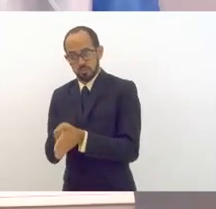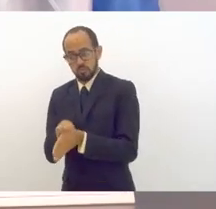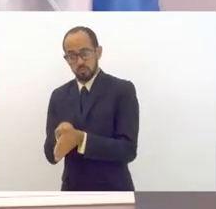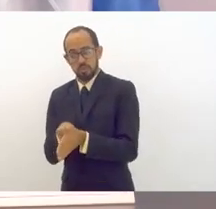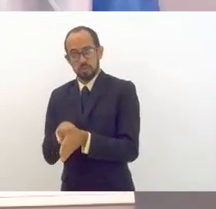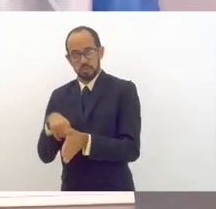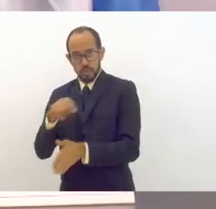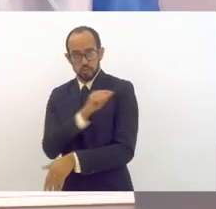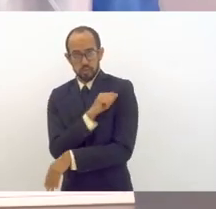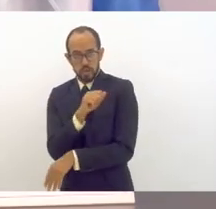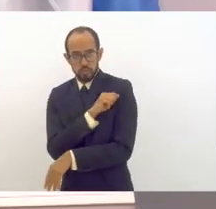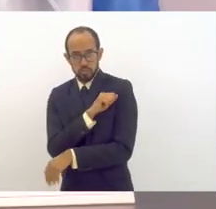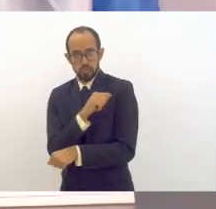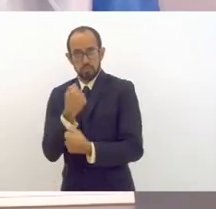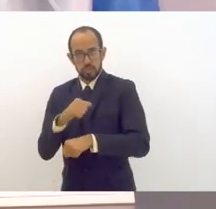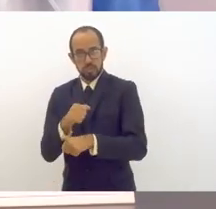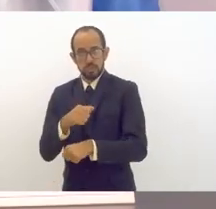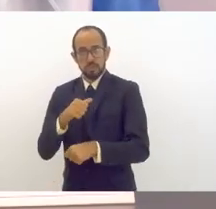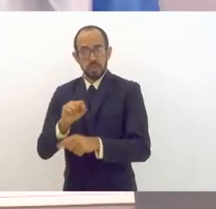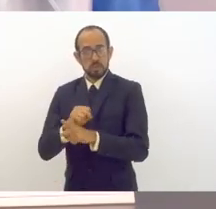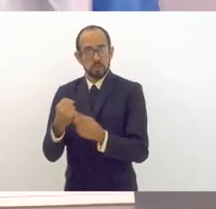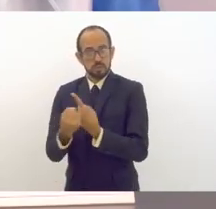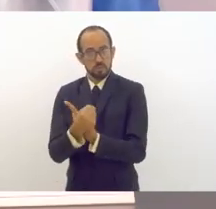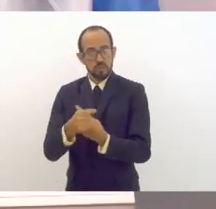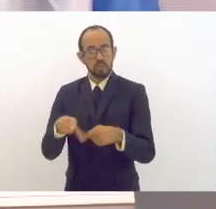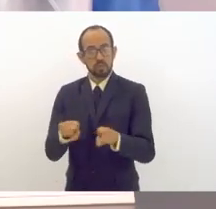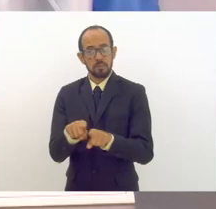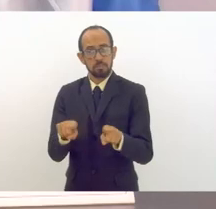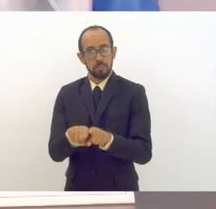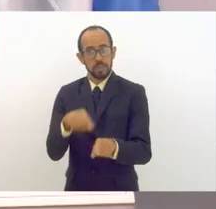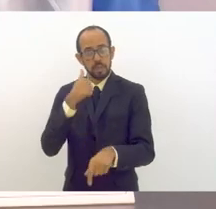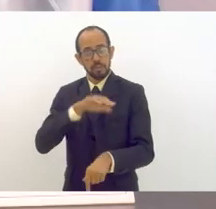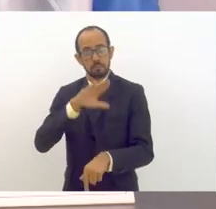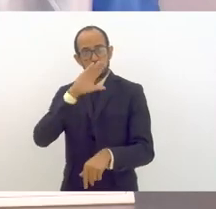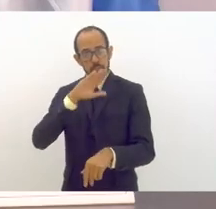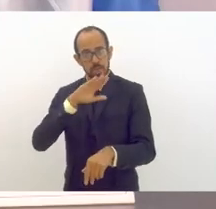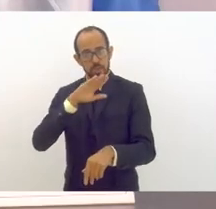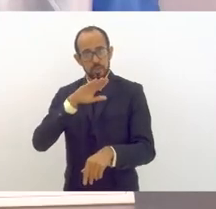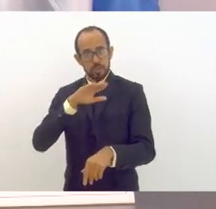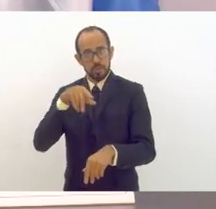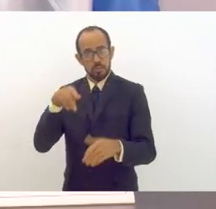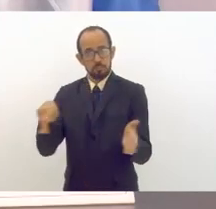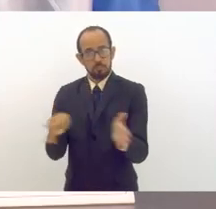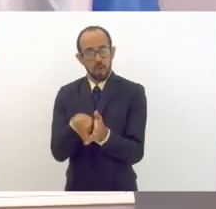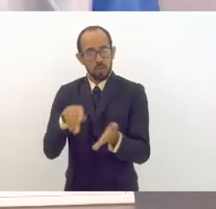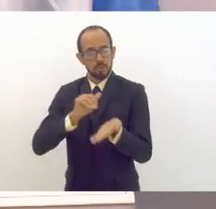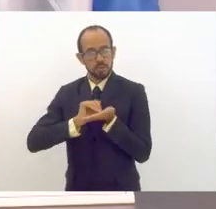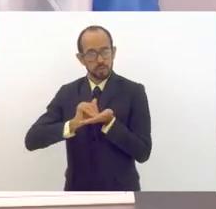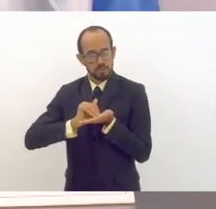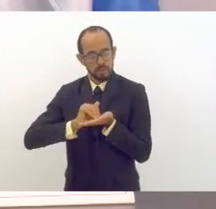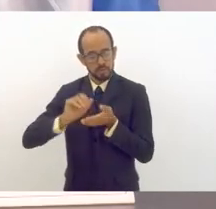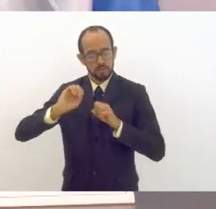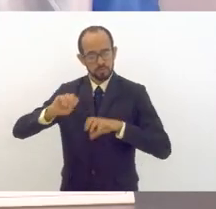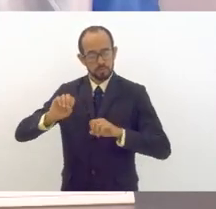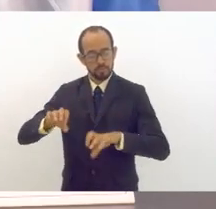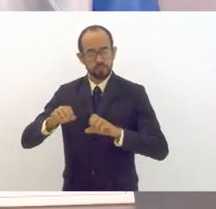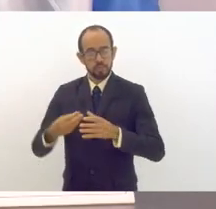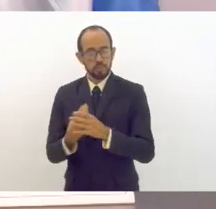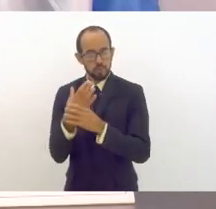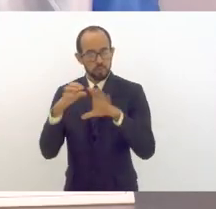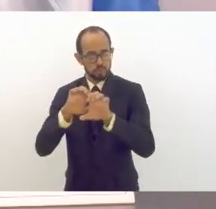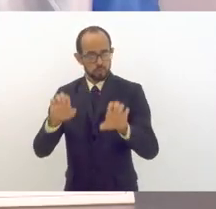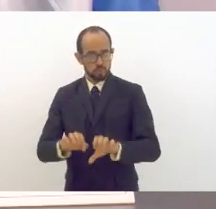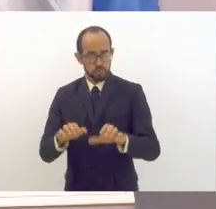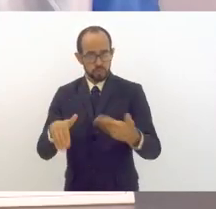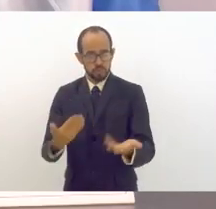assistentes sociais e das mães, porque essa é a maneira que a própria SEDUC estruturou esse processo. Então, nesse período de